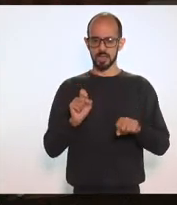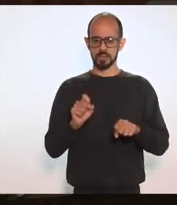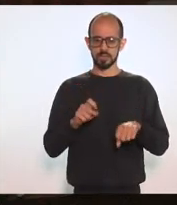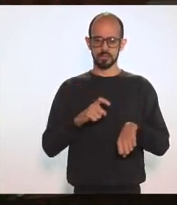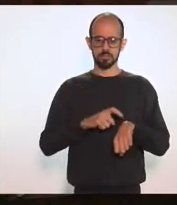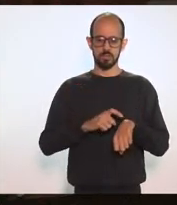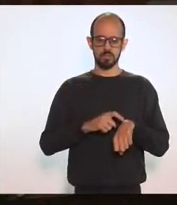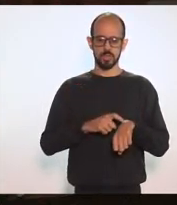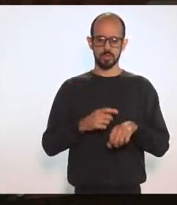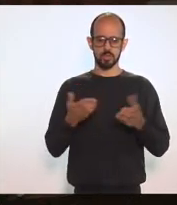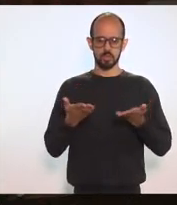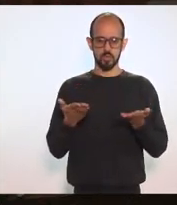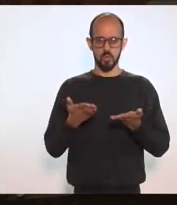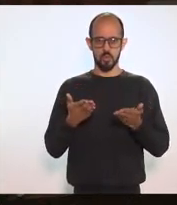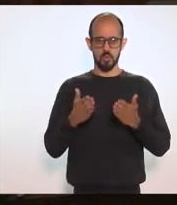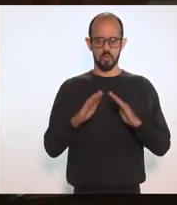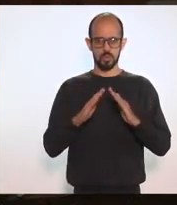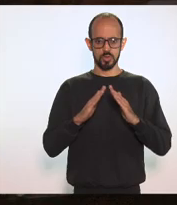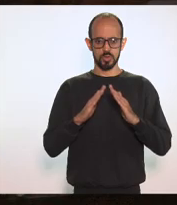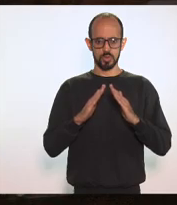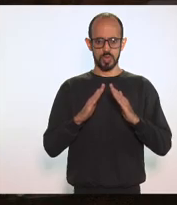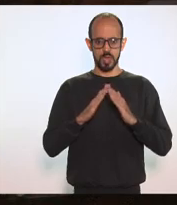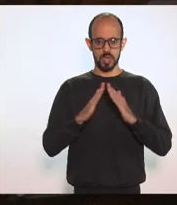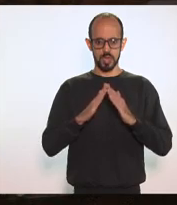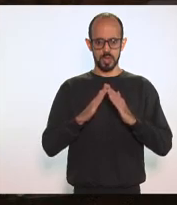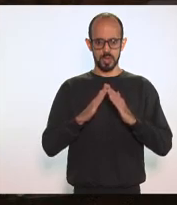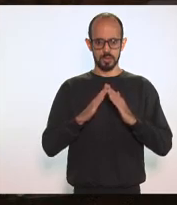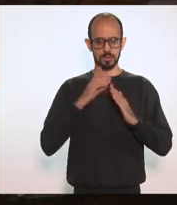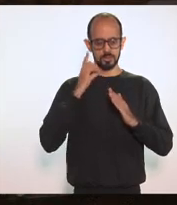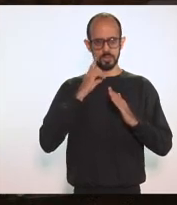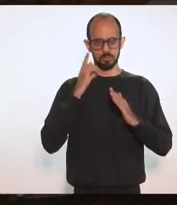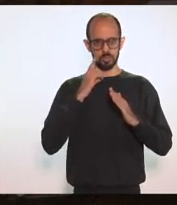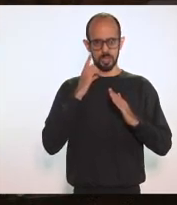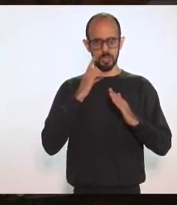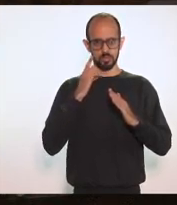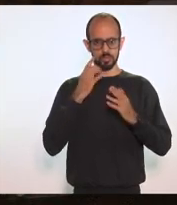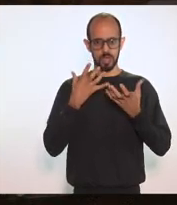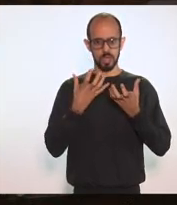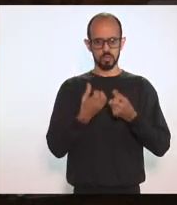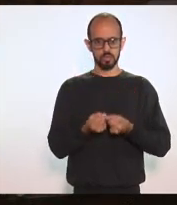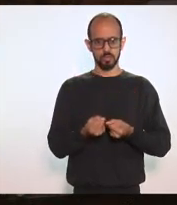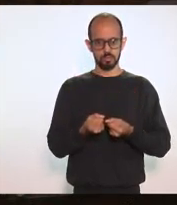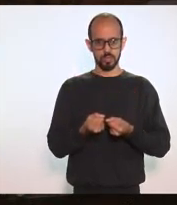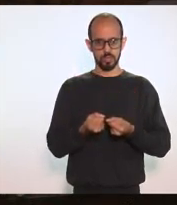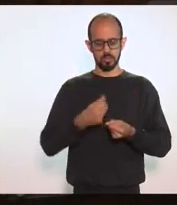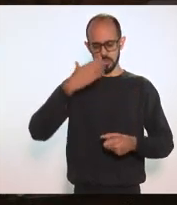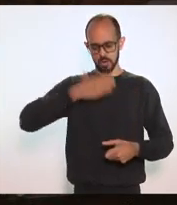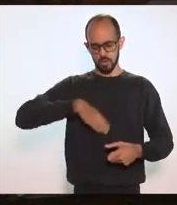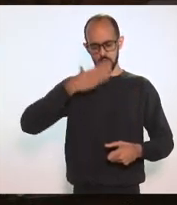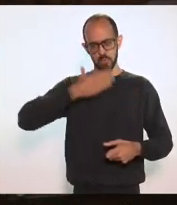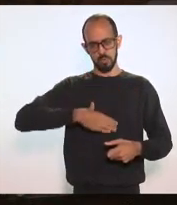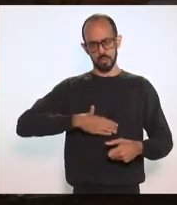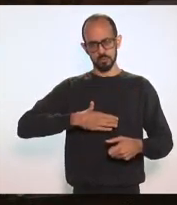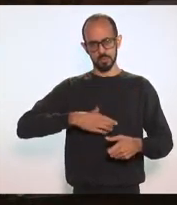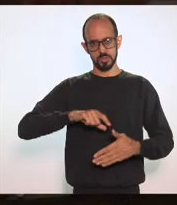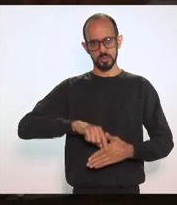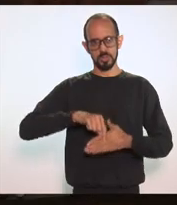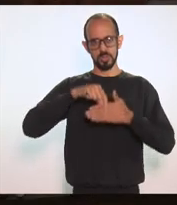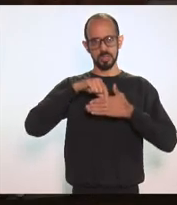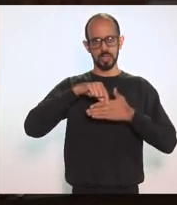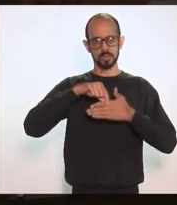no momento em que a Assembleia Legislativa, como já temos discutido, assumiu uma postura de liderança no Rio de Janeiro,